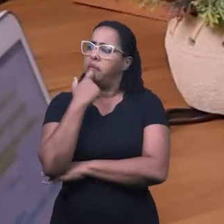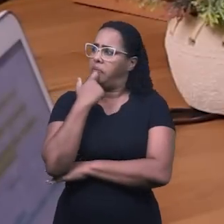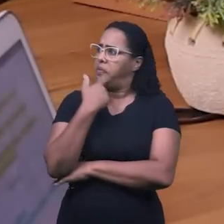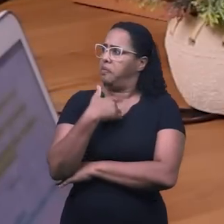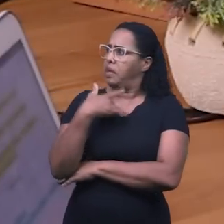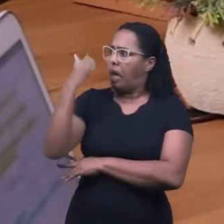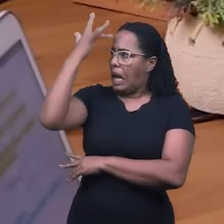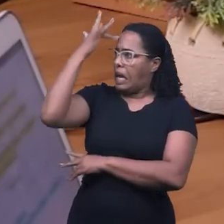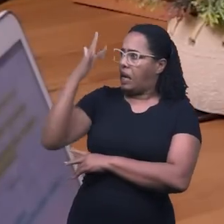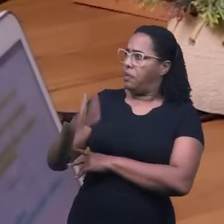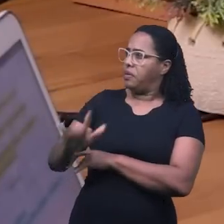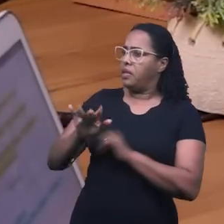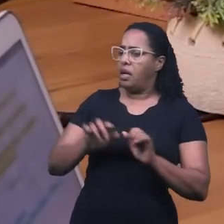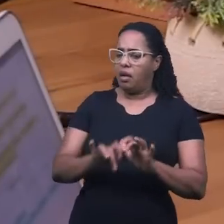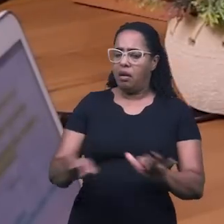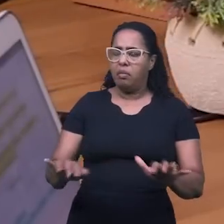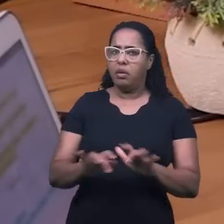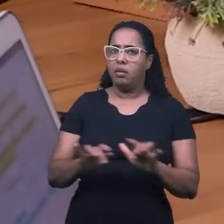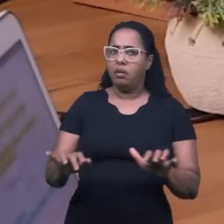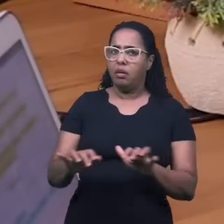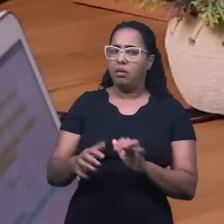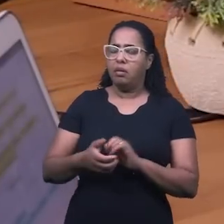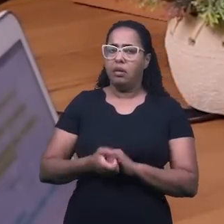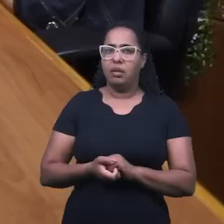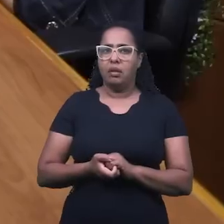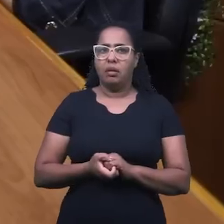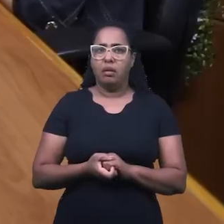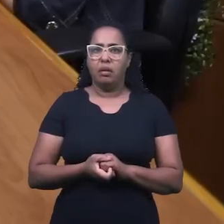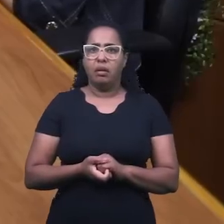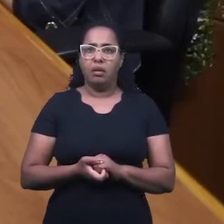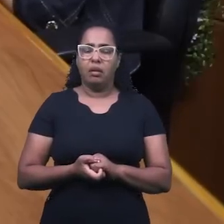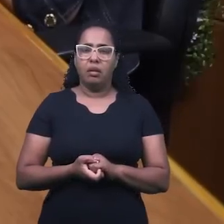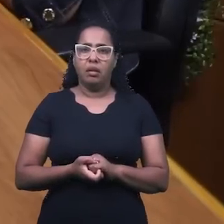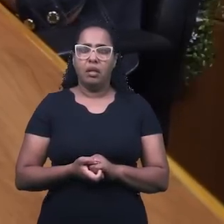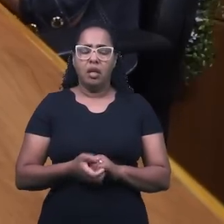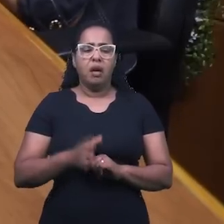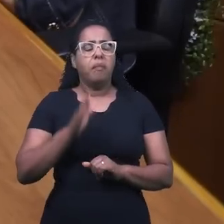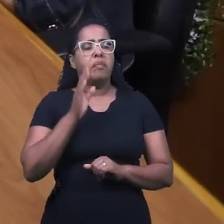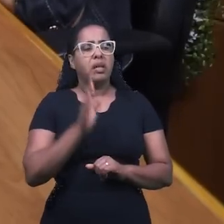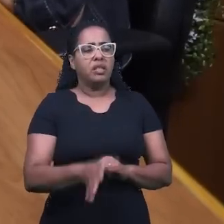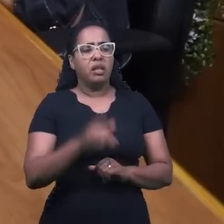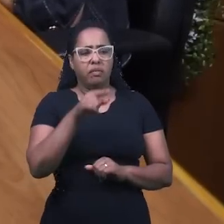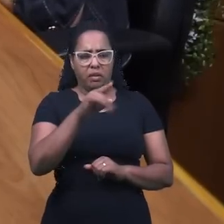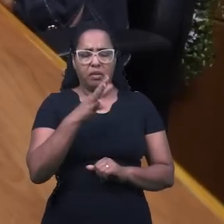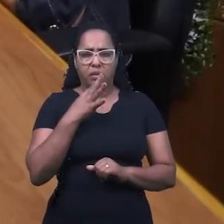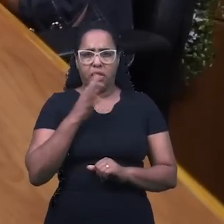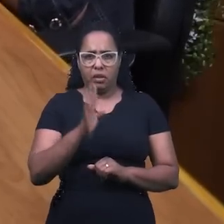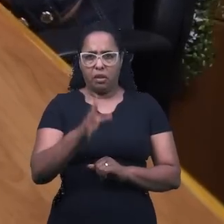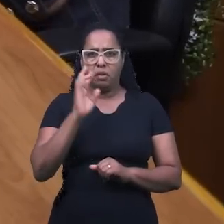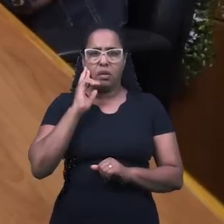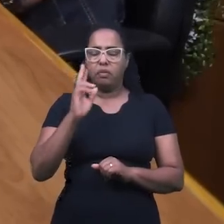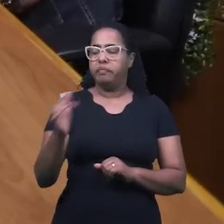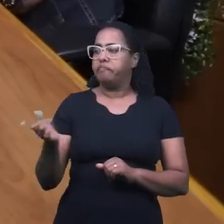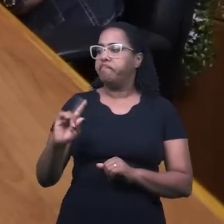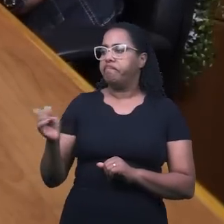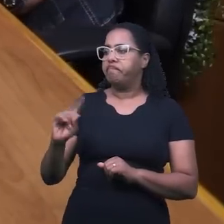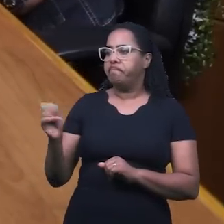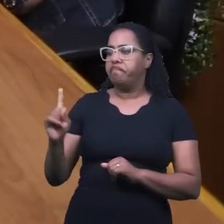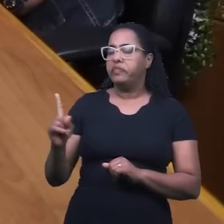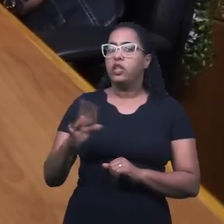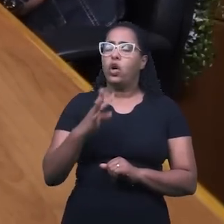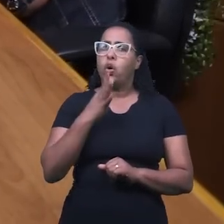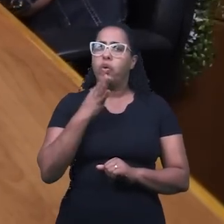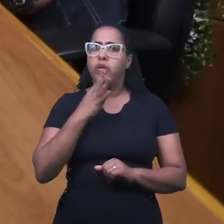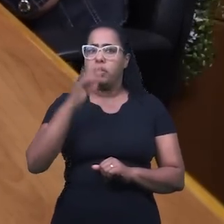meu Deus, ele não sabe que eu toco, né? Mas isso foi você já conhecia o